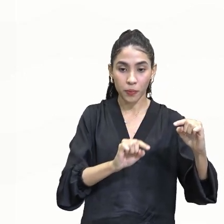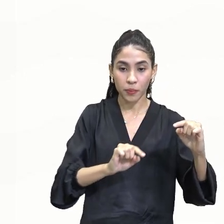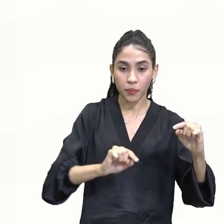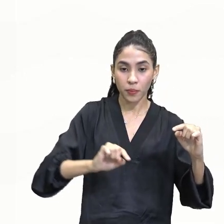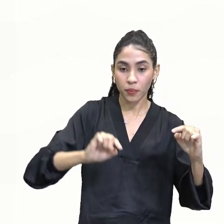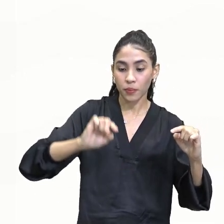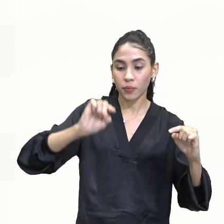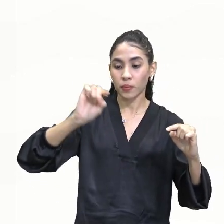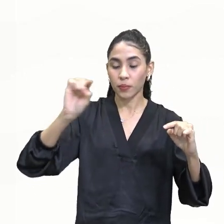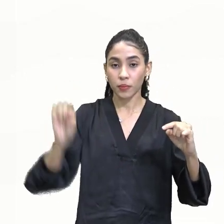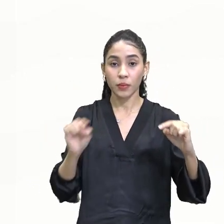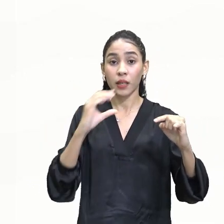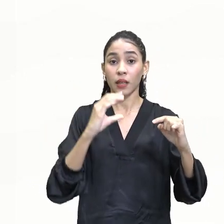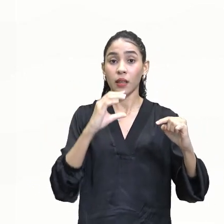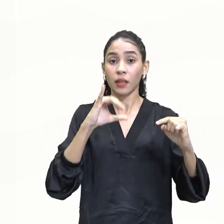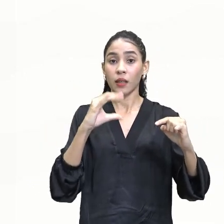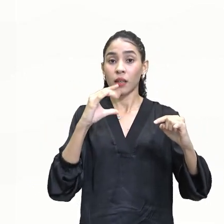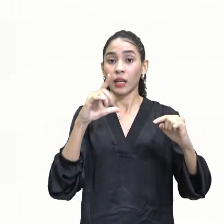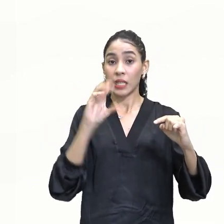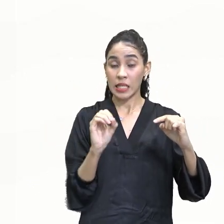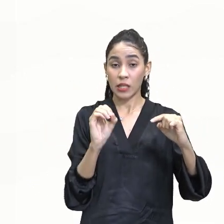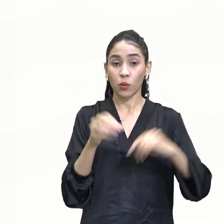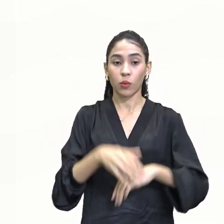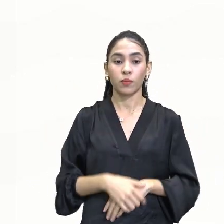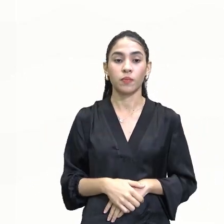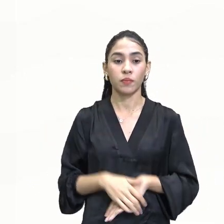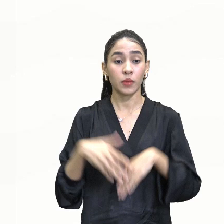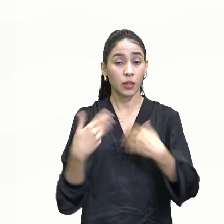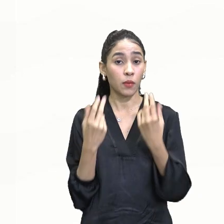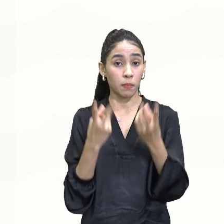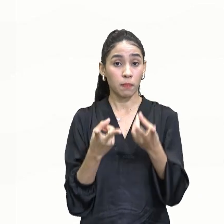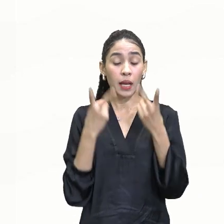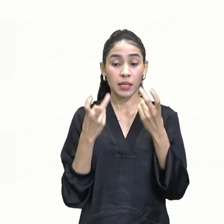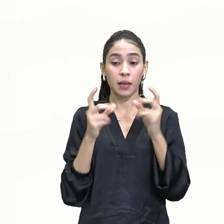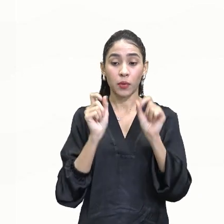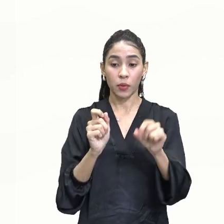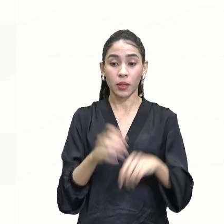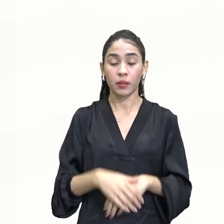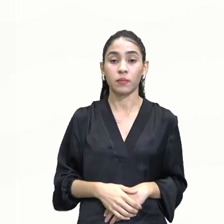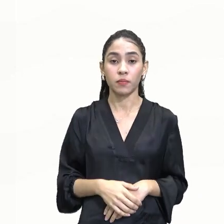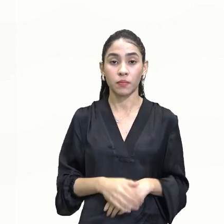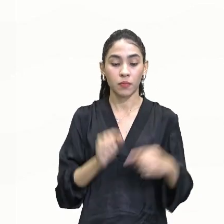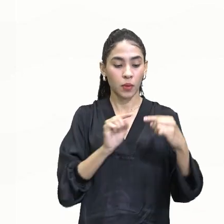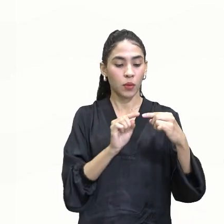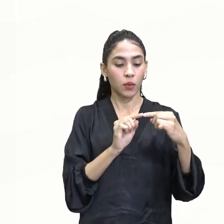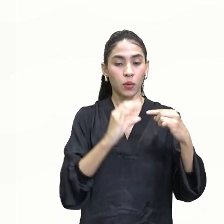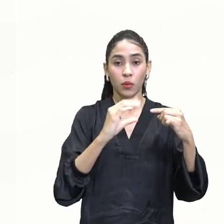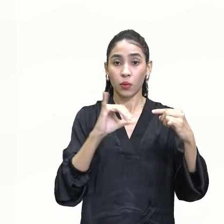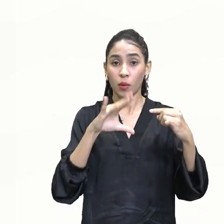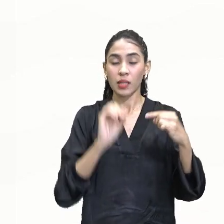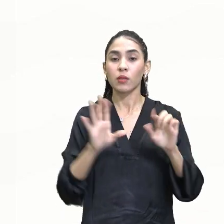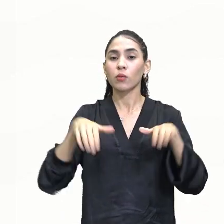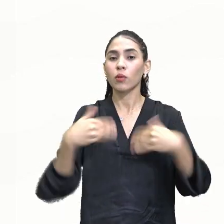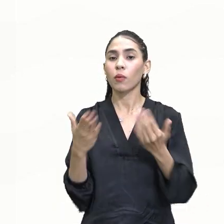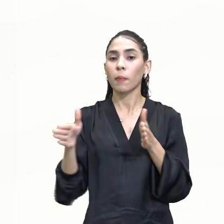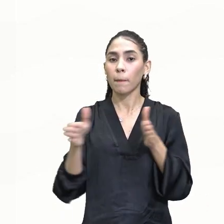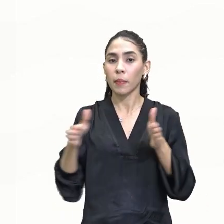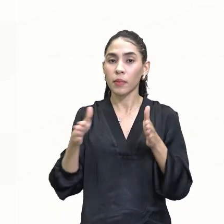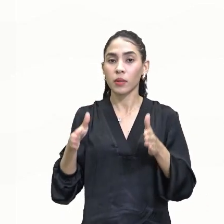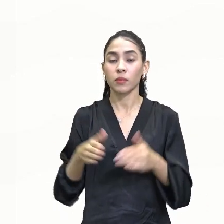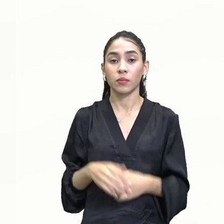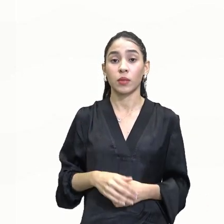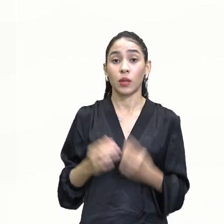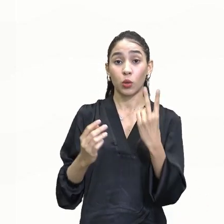é? Este ciclo. E a gente percebe que este ciclo ali é desenvolvido em qual período? No período